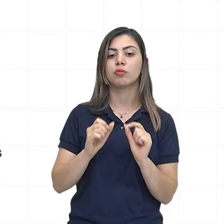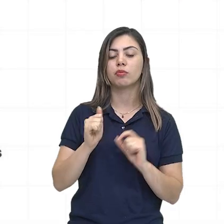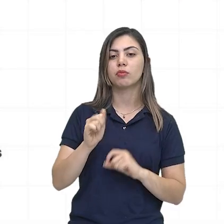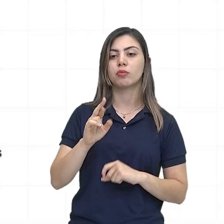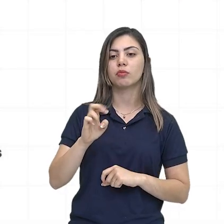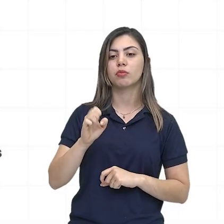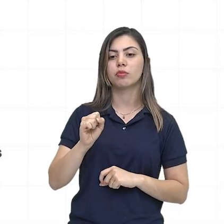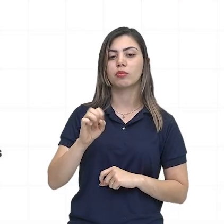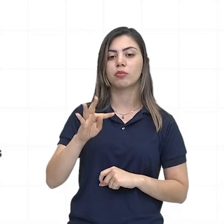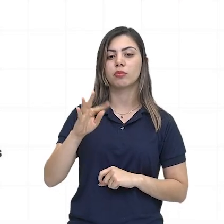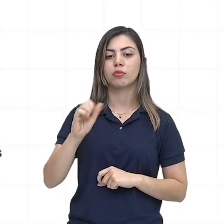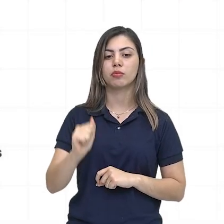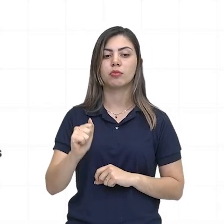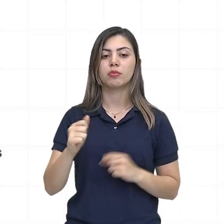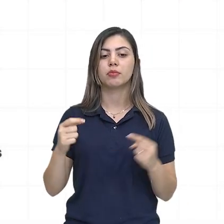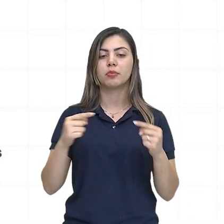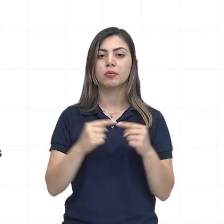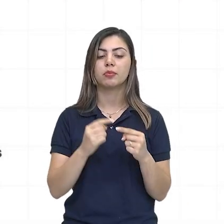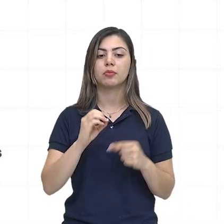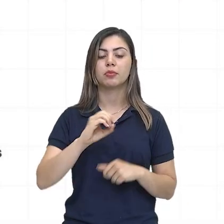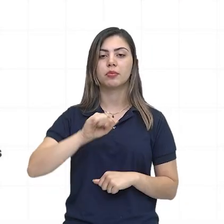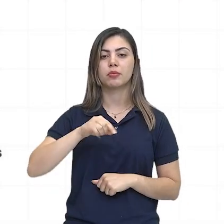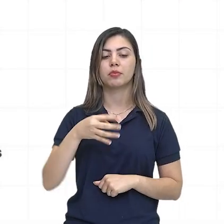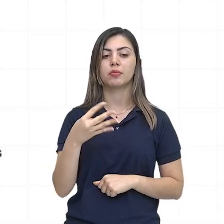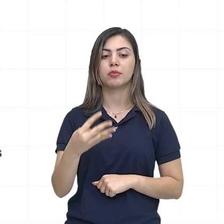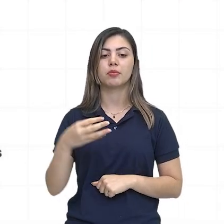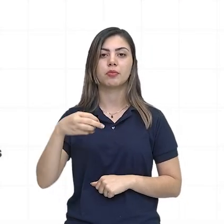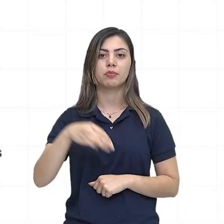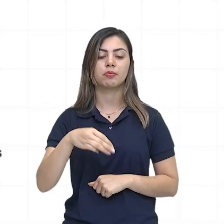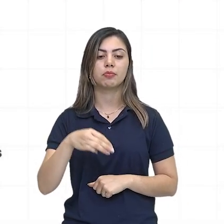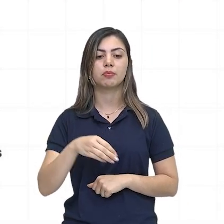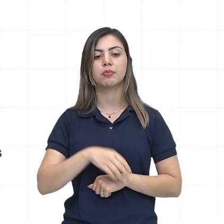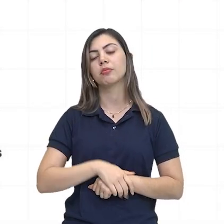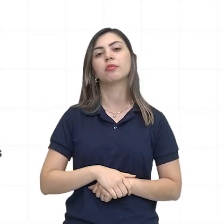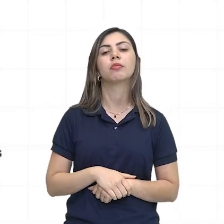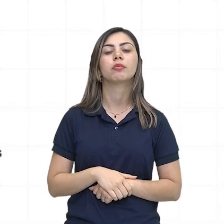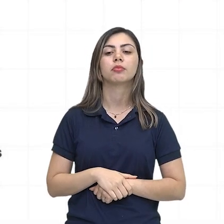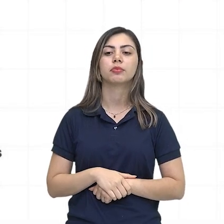medida? Cadê o número decimal? Está aqui, ó,